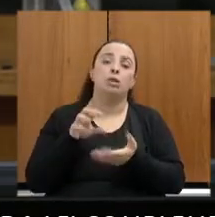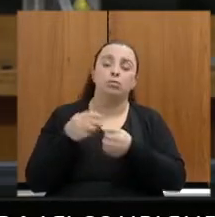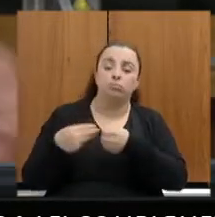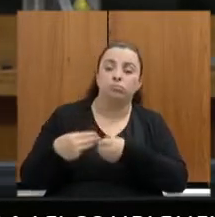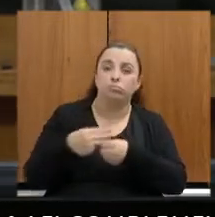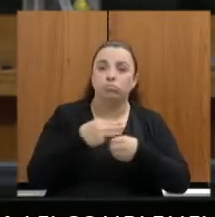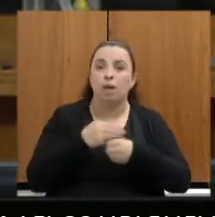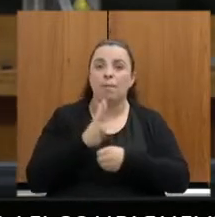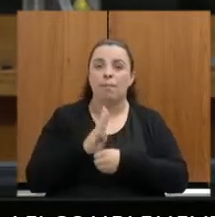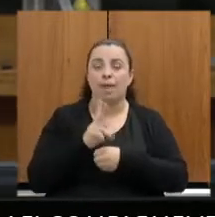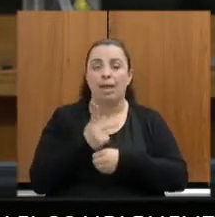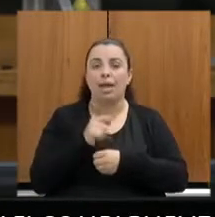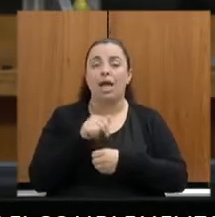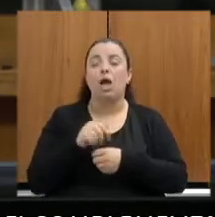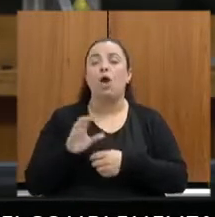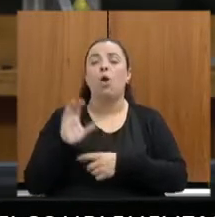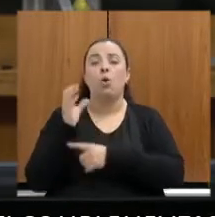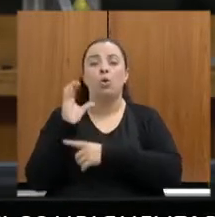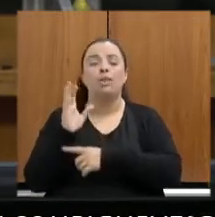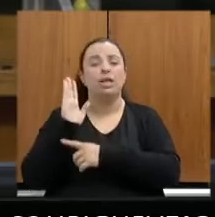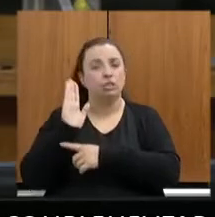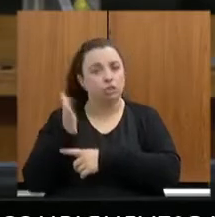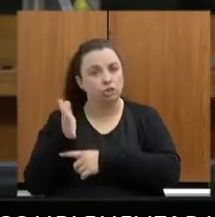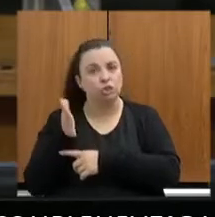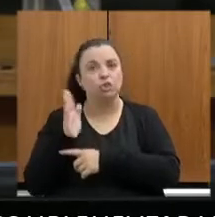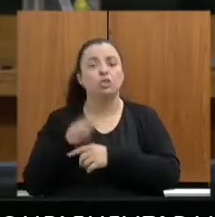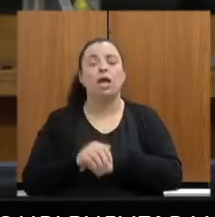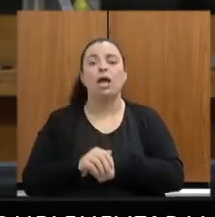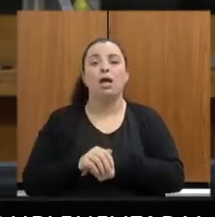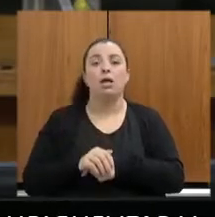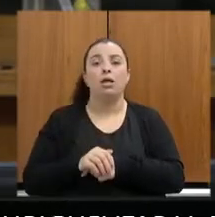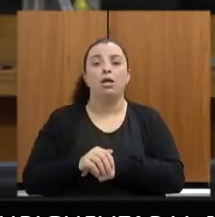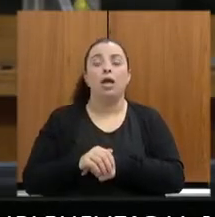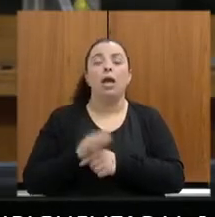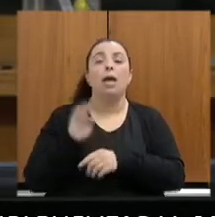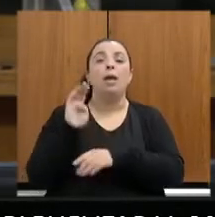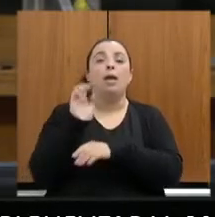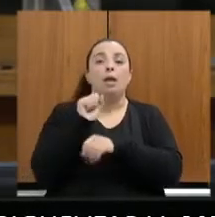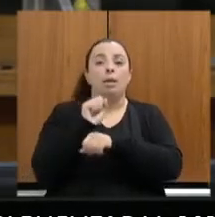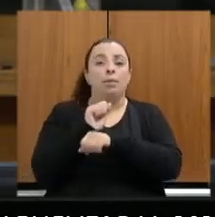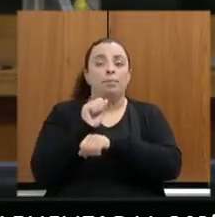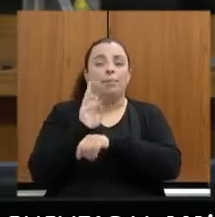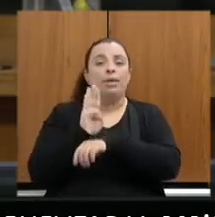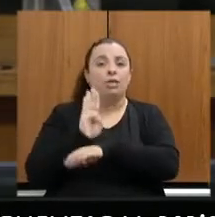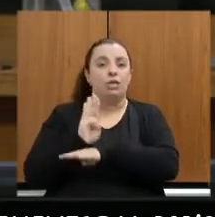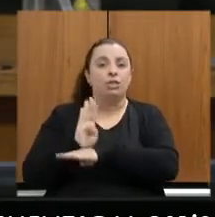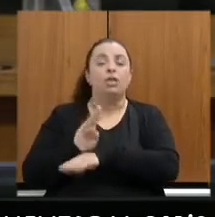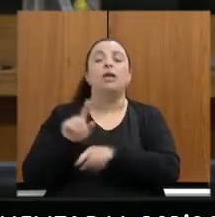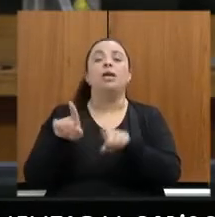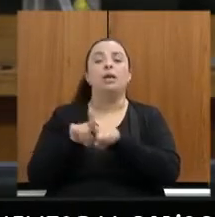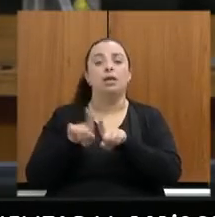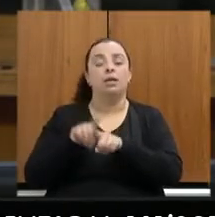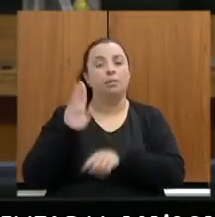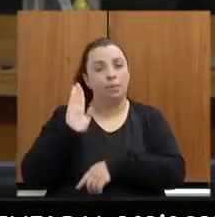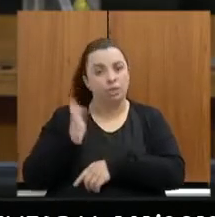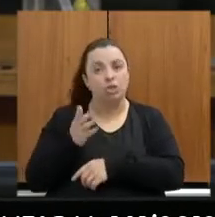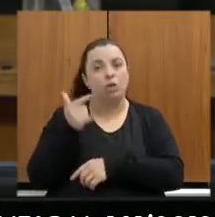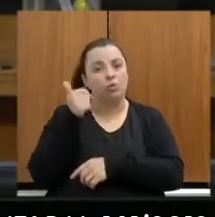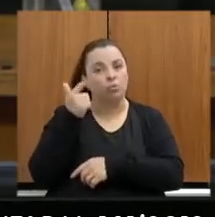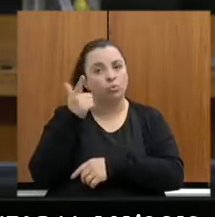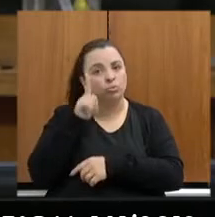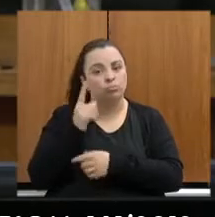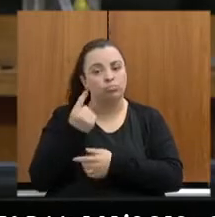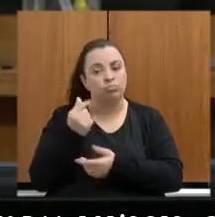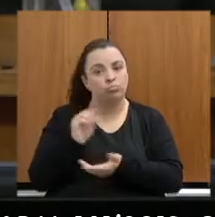regionalizado amigos de Betim já foi repassado o recurso prciso ajudar Oeste que vai absorver desses